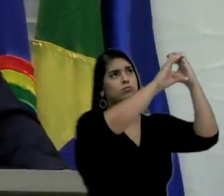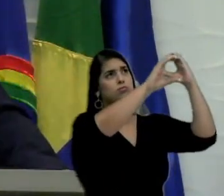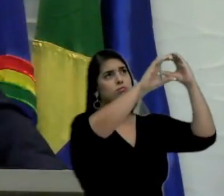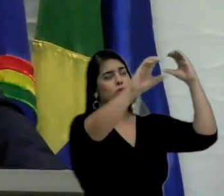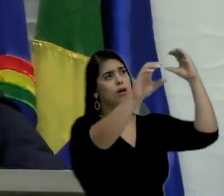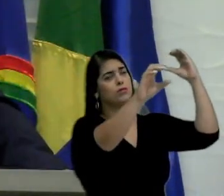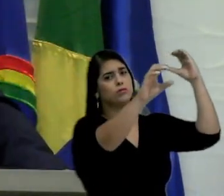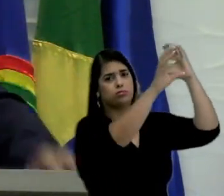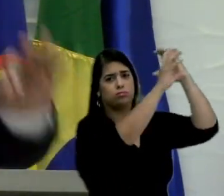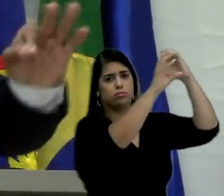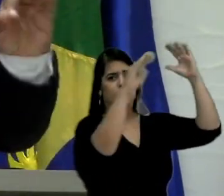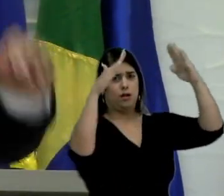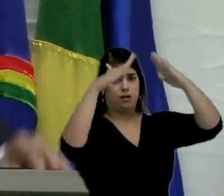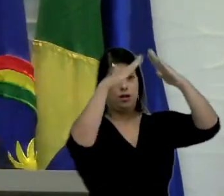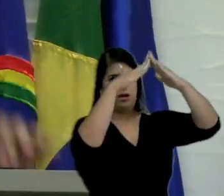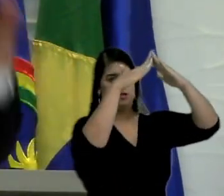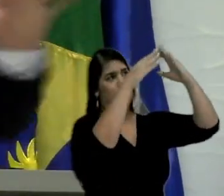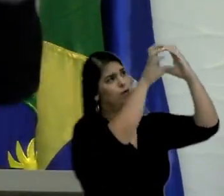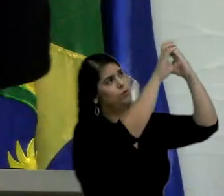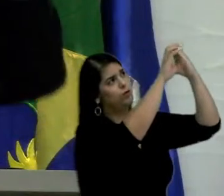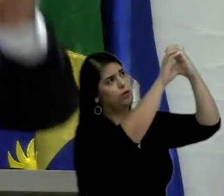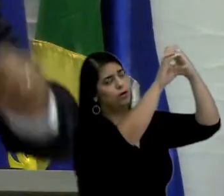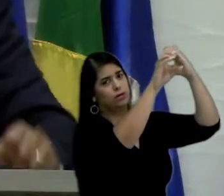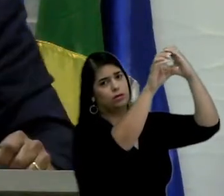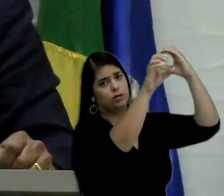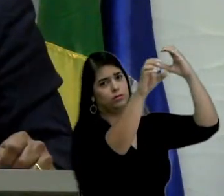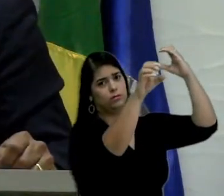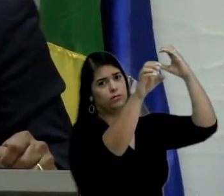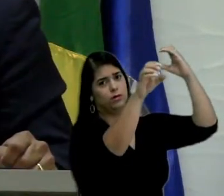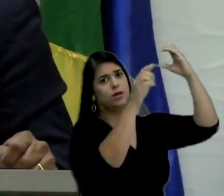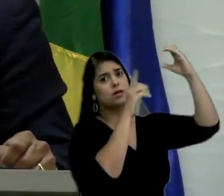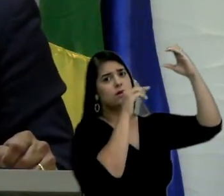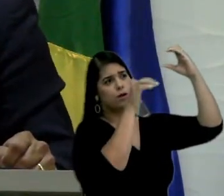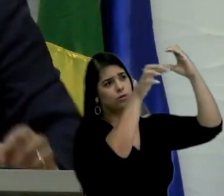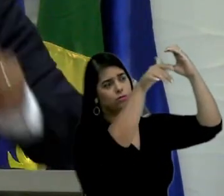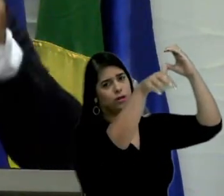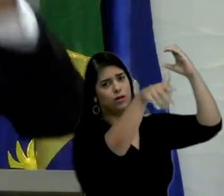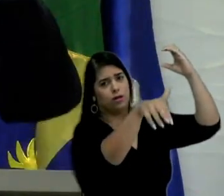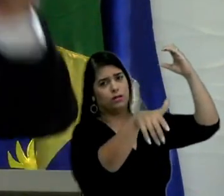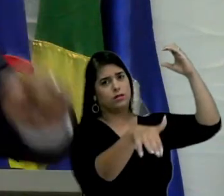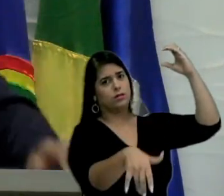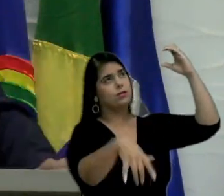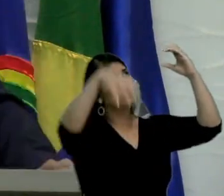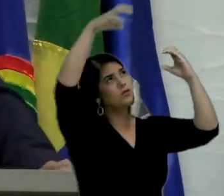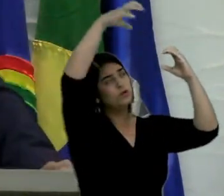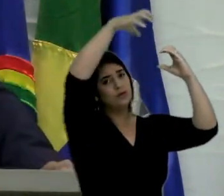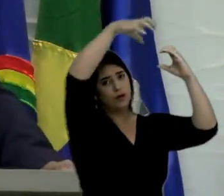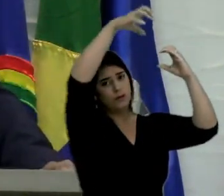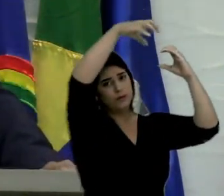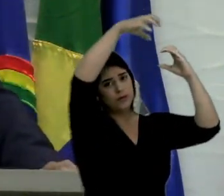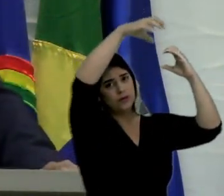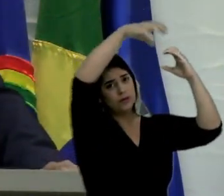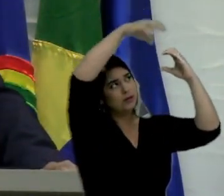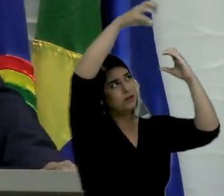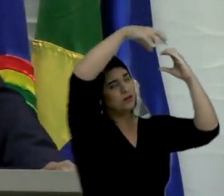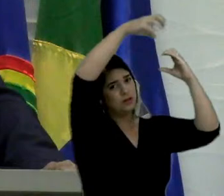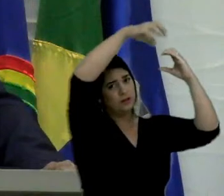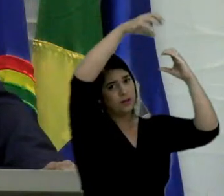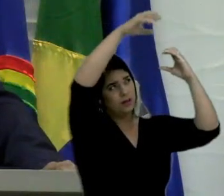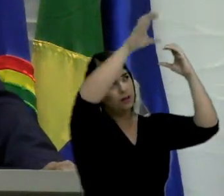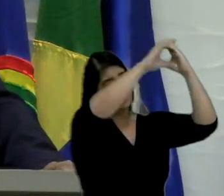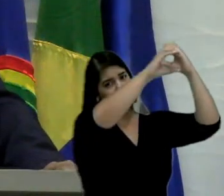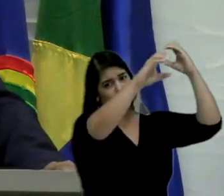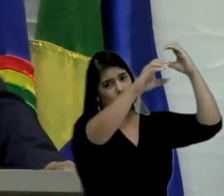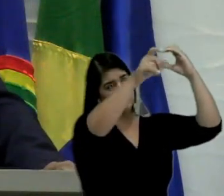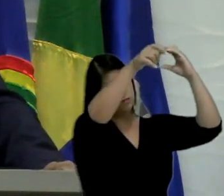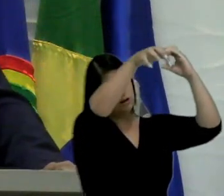Maria é R 200 R 250 no caminhão pipa e olhe esse ano é ano de Mud ano